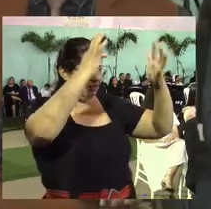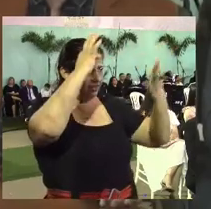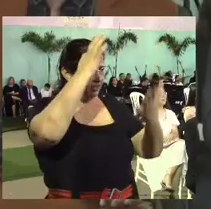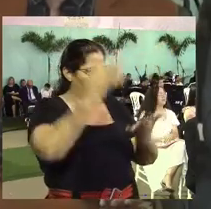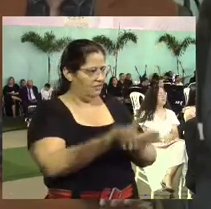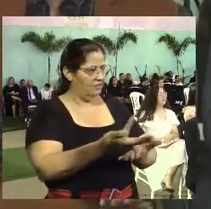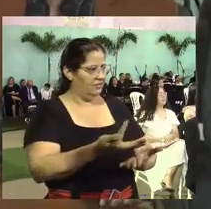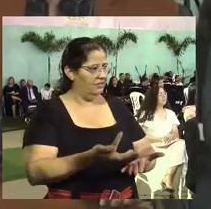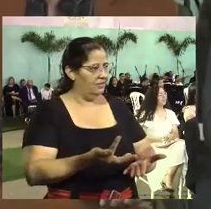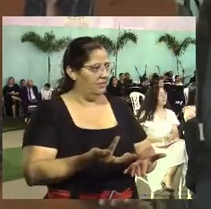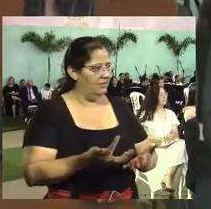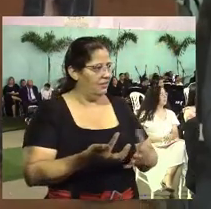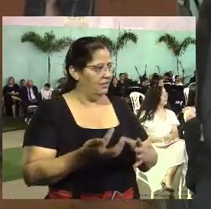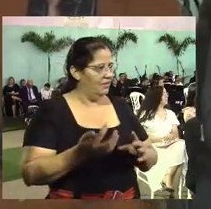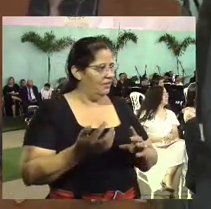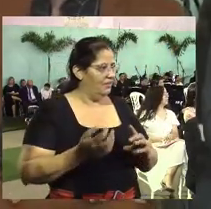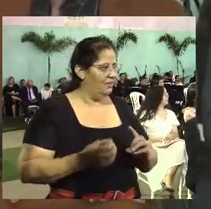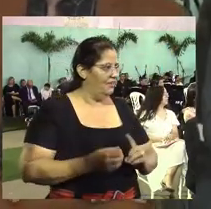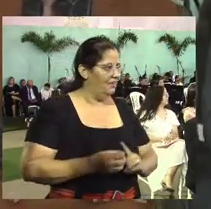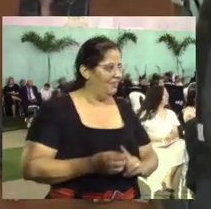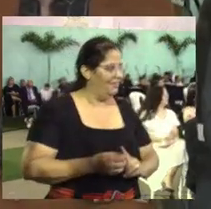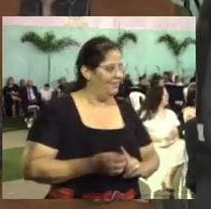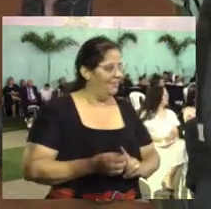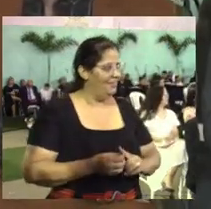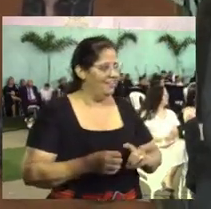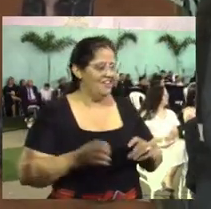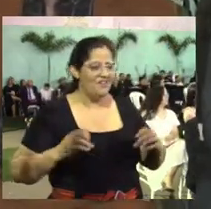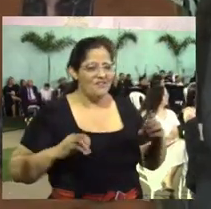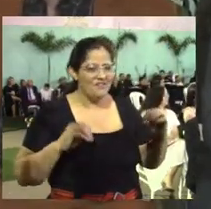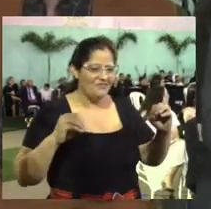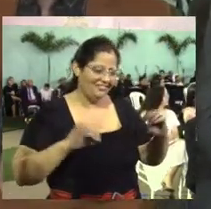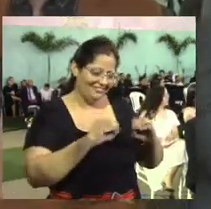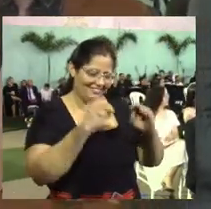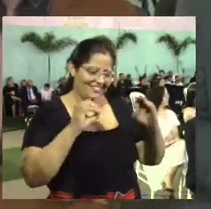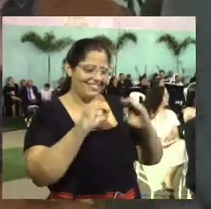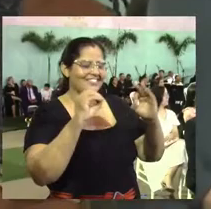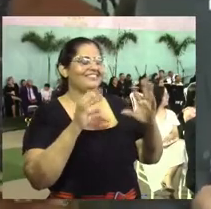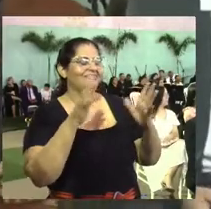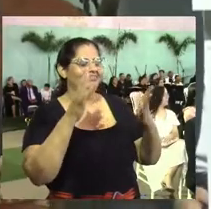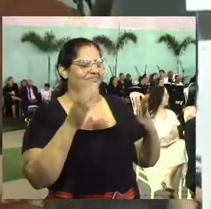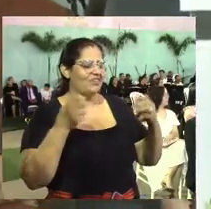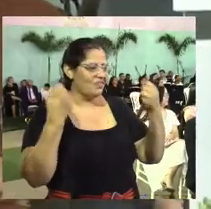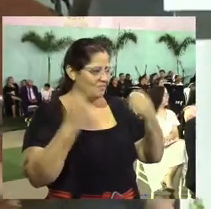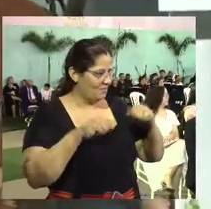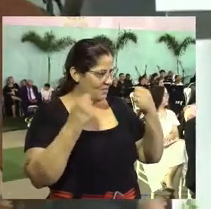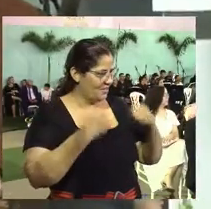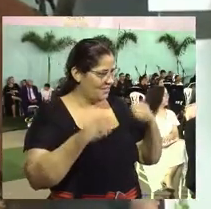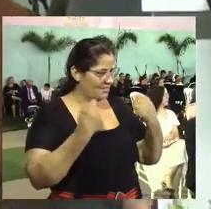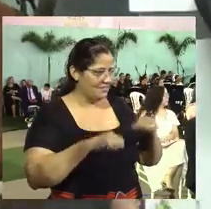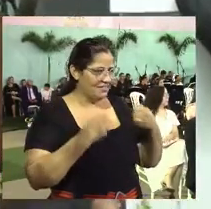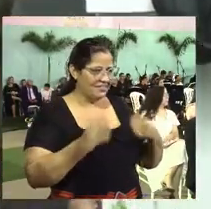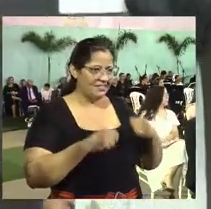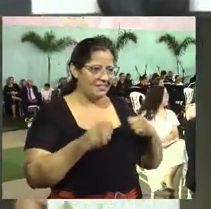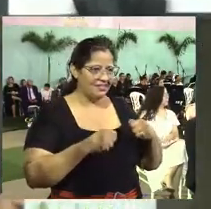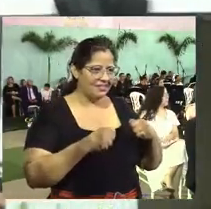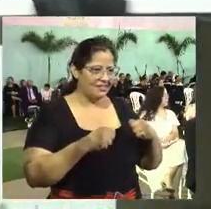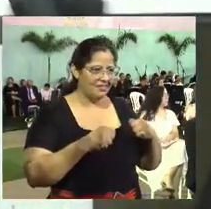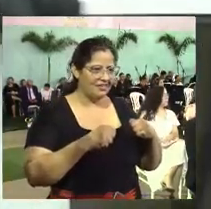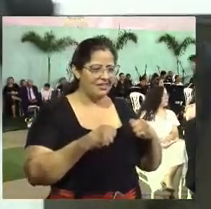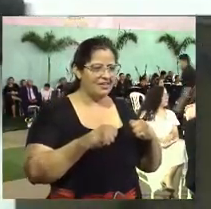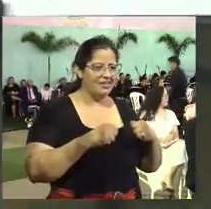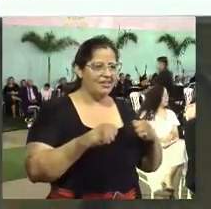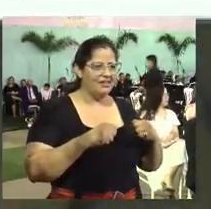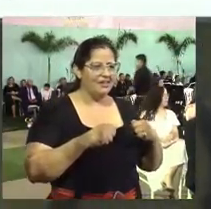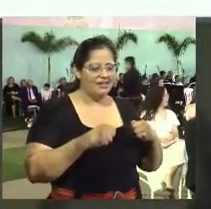grita e por favor ousadia ousadia nós precisamos de ousadia coloca a minha para sentar para ouvir a palavra